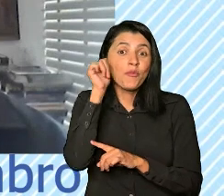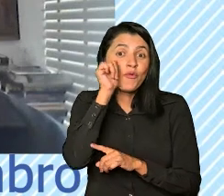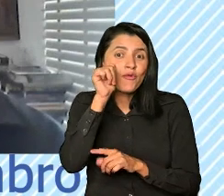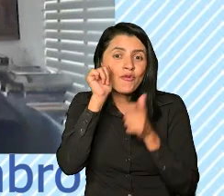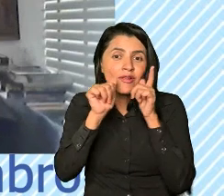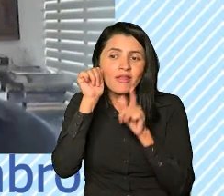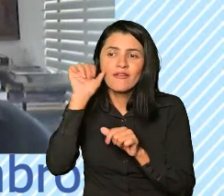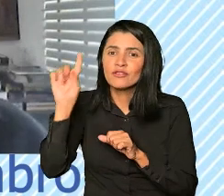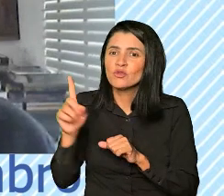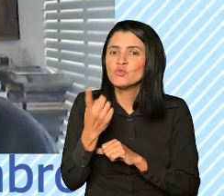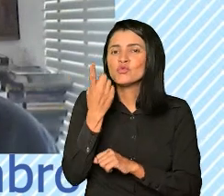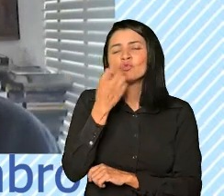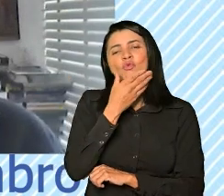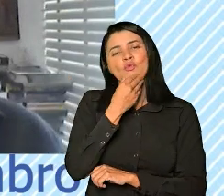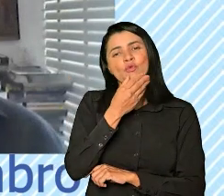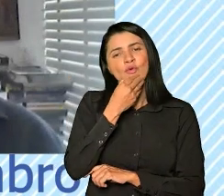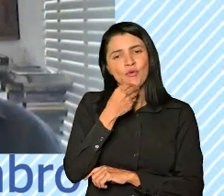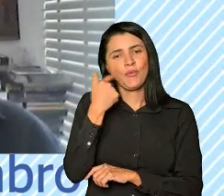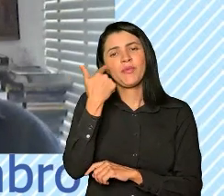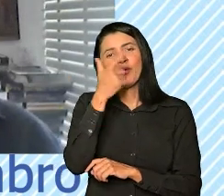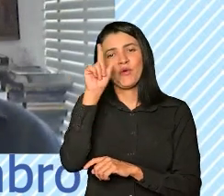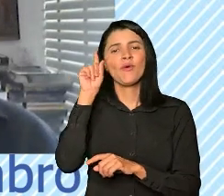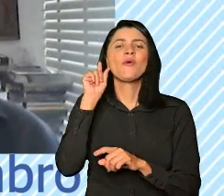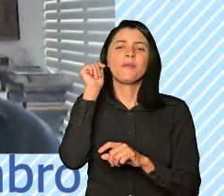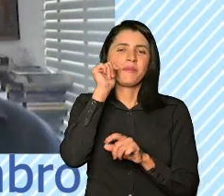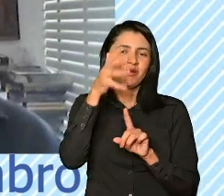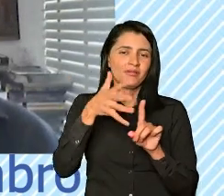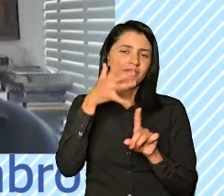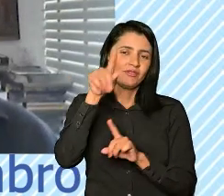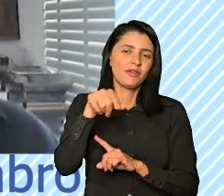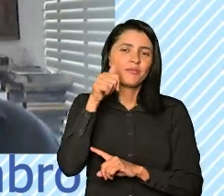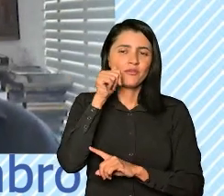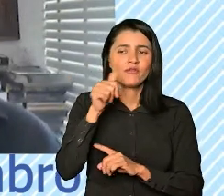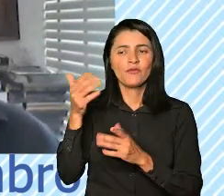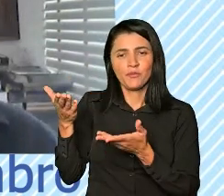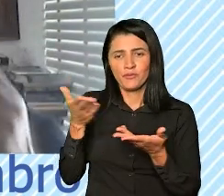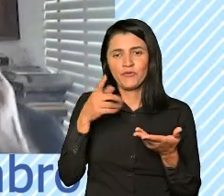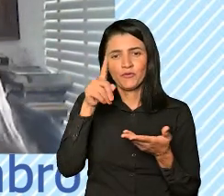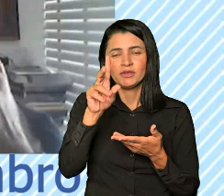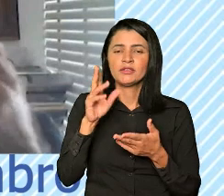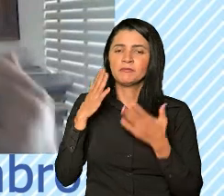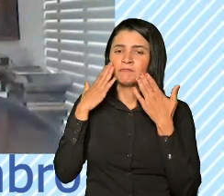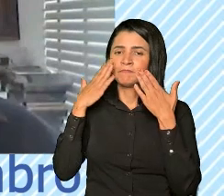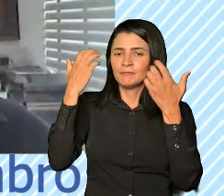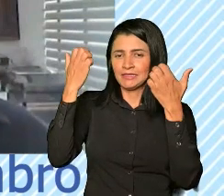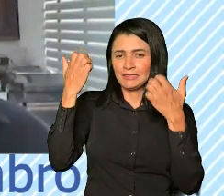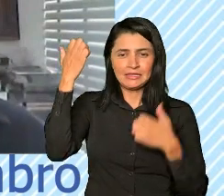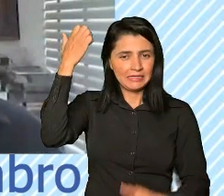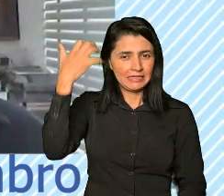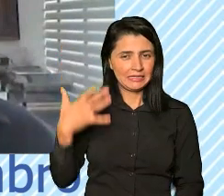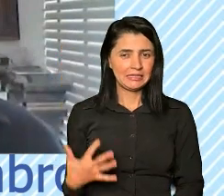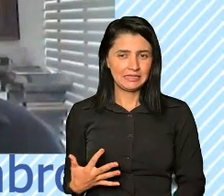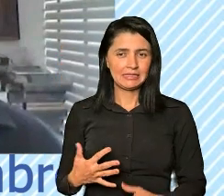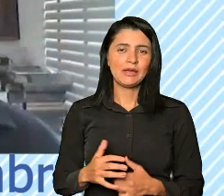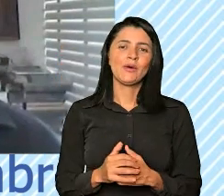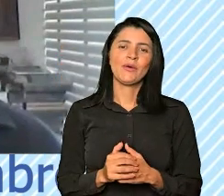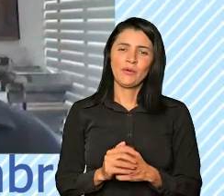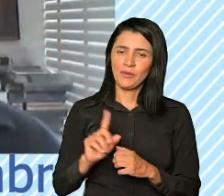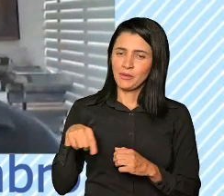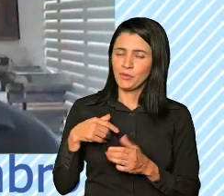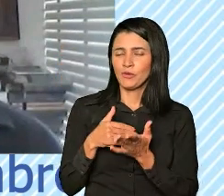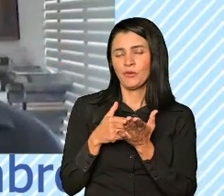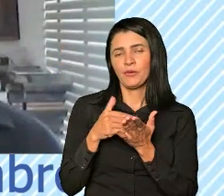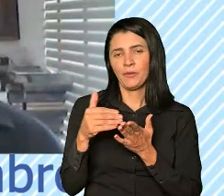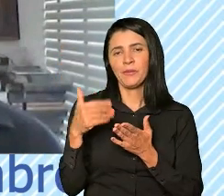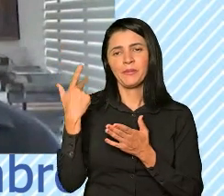então as outras palestrantes são mulheres. Então, vou pedir que você faça sua audiodescrição e depois